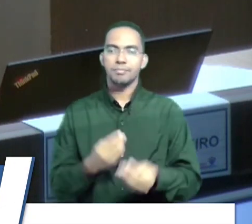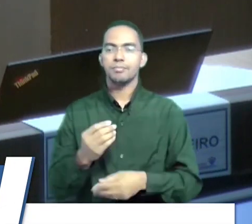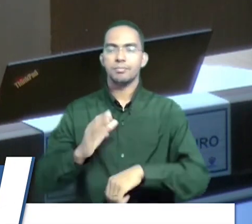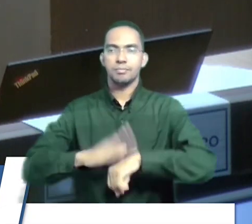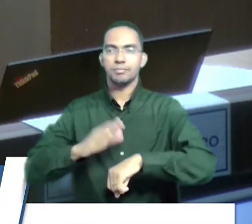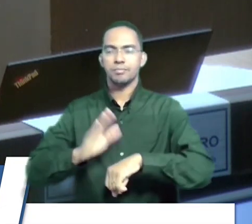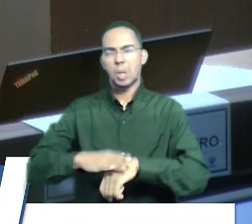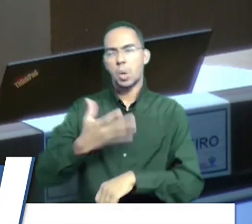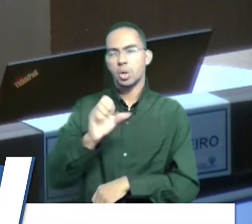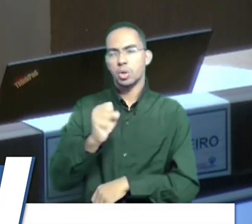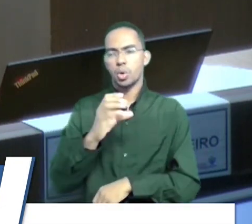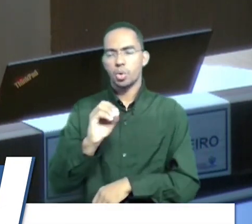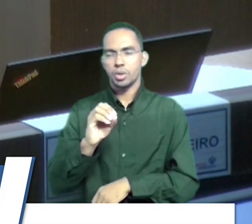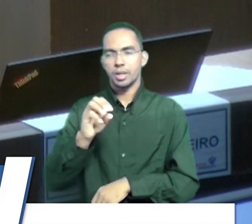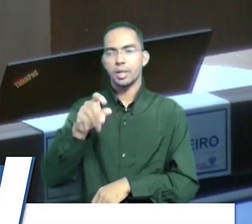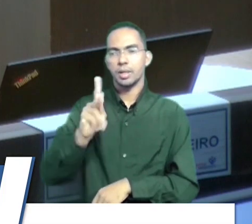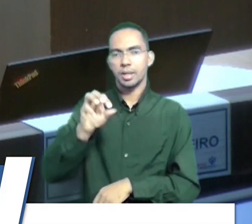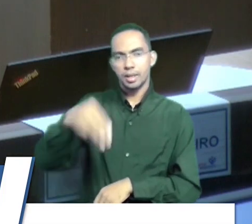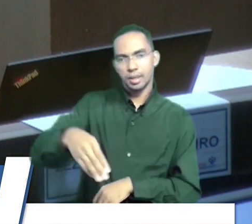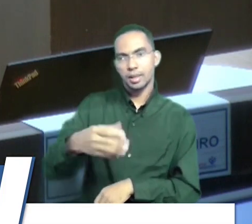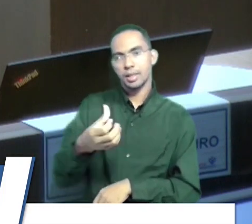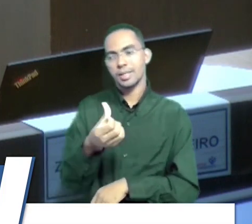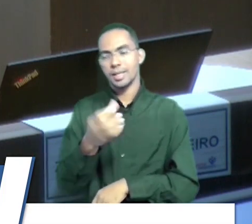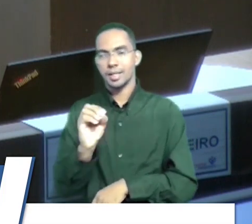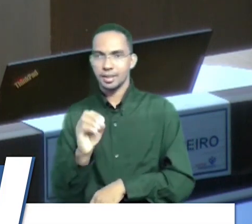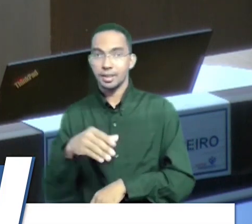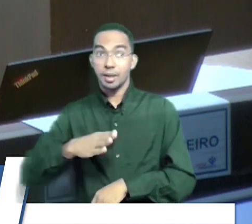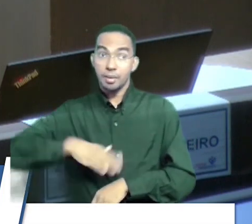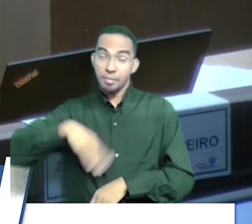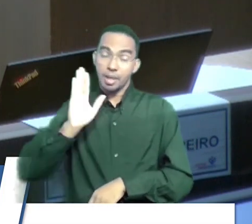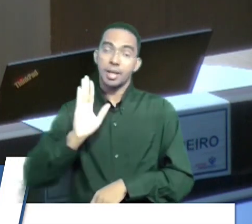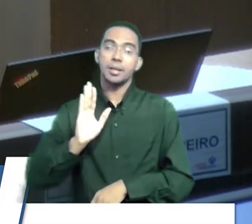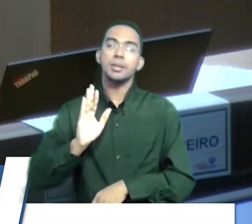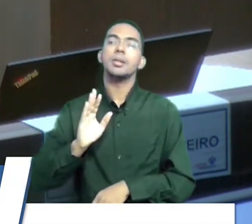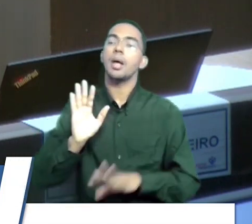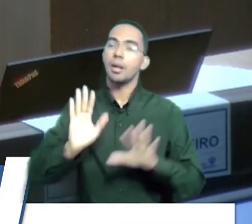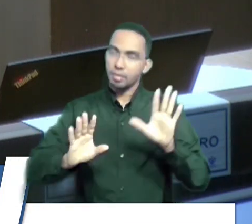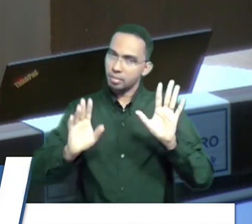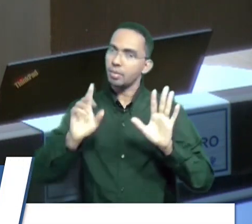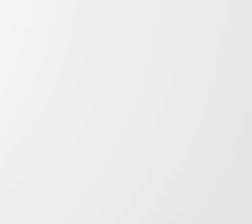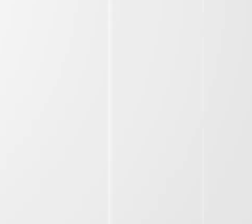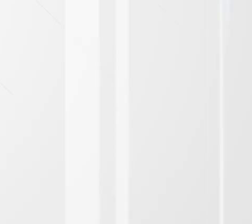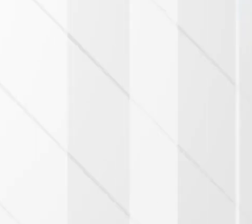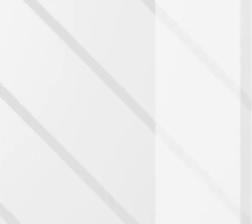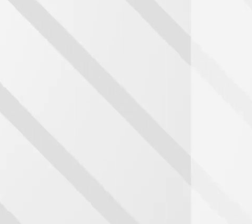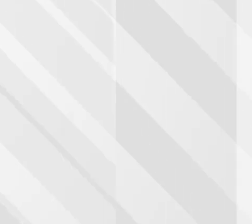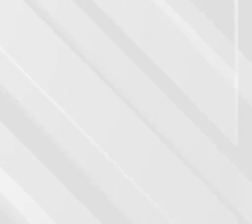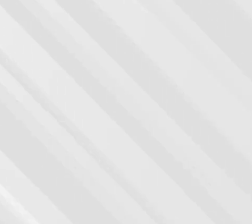80 km por hora, 60, para cima lá. Então é muito perigoso. Obrigado.